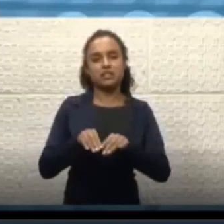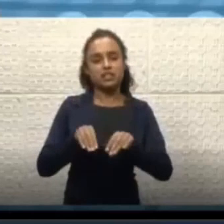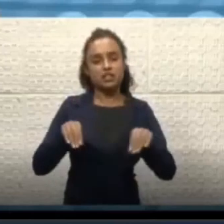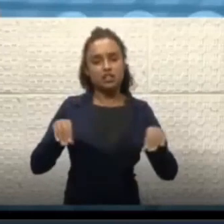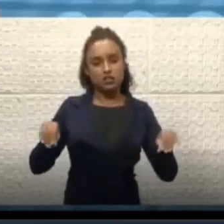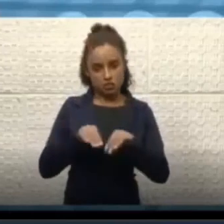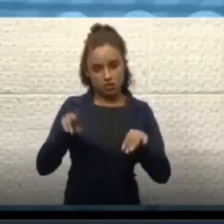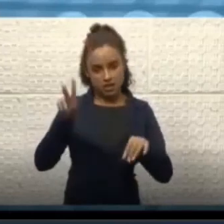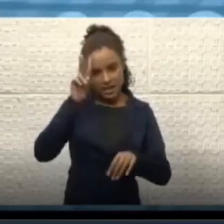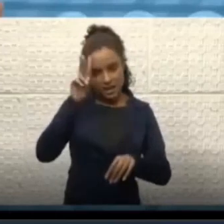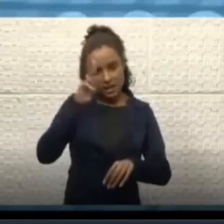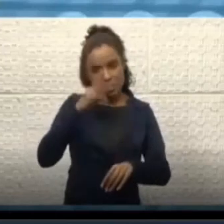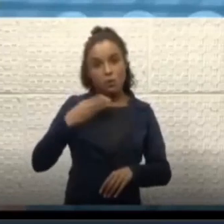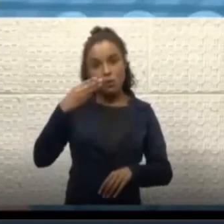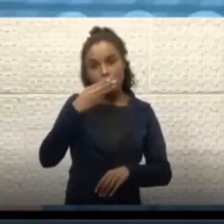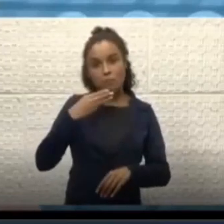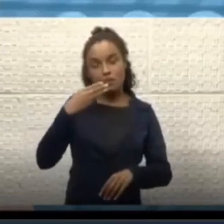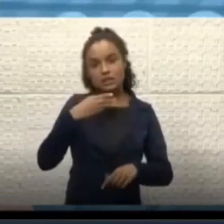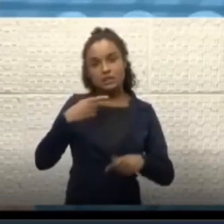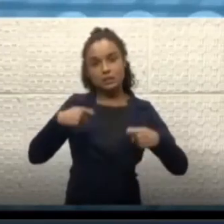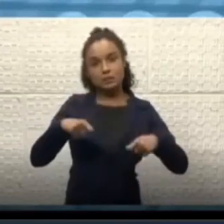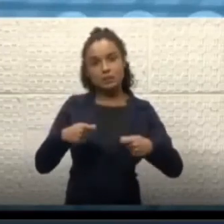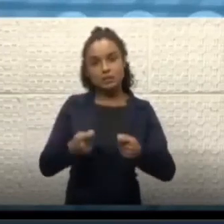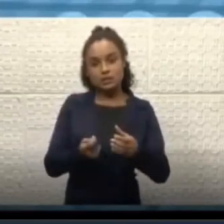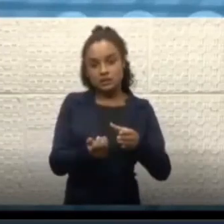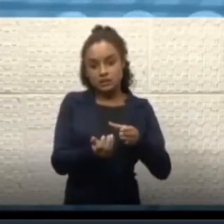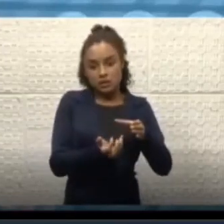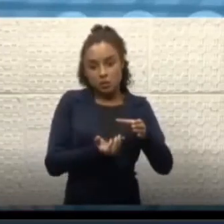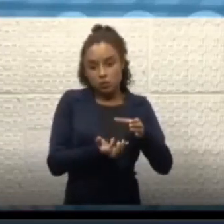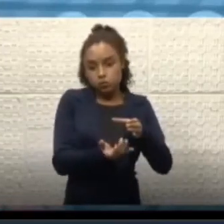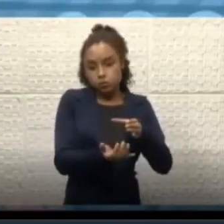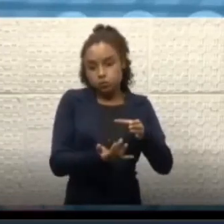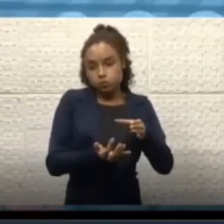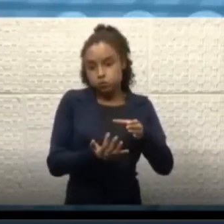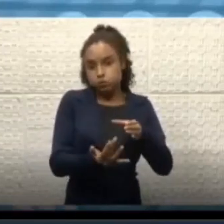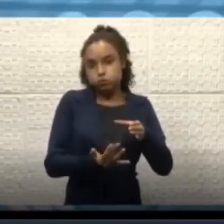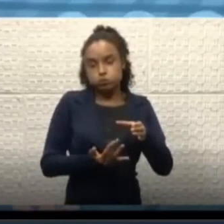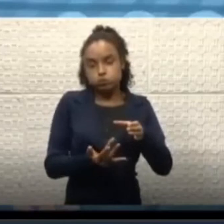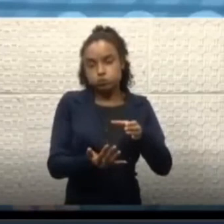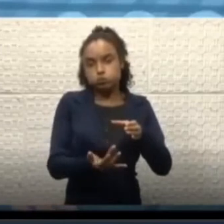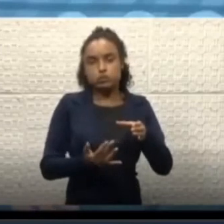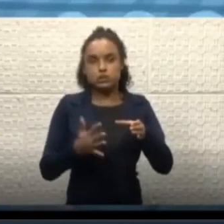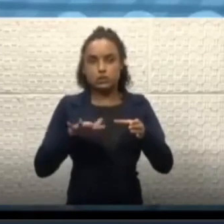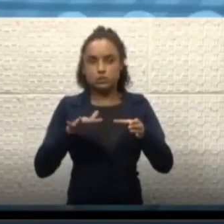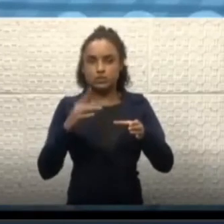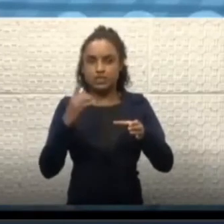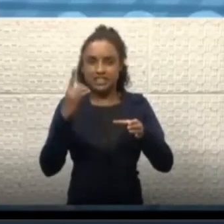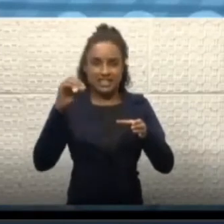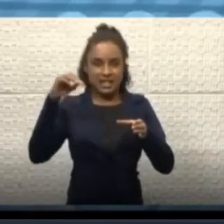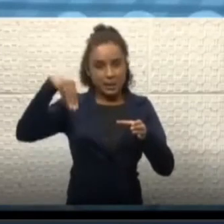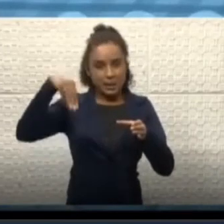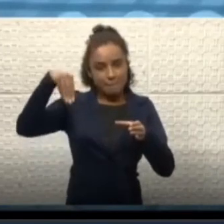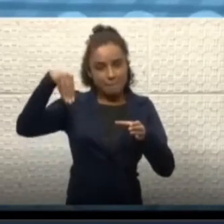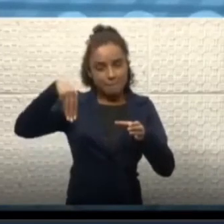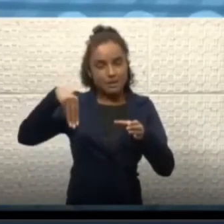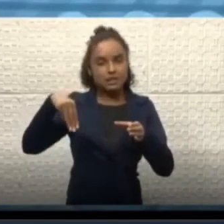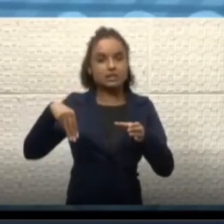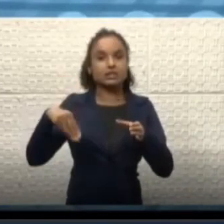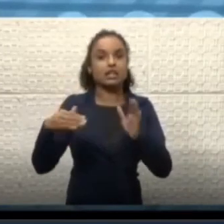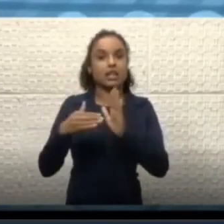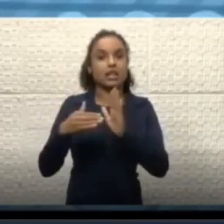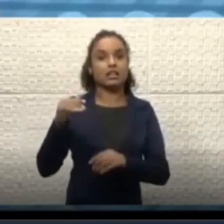diluição, lembra que o açúcar tem que ser levado para fervura. Então tem que ser levado para água fervente no mínimo 10 minutos, de